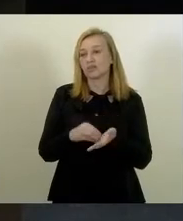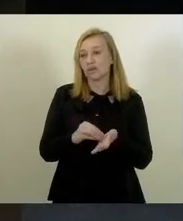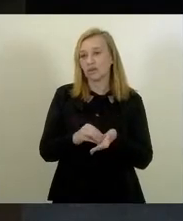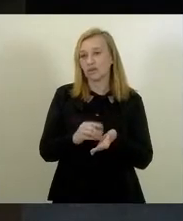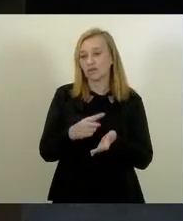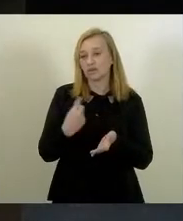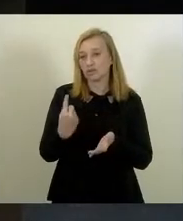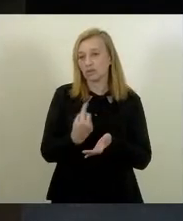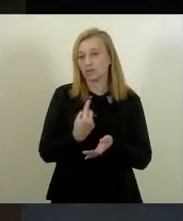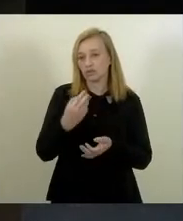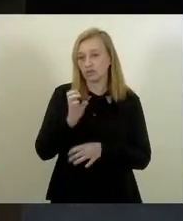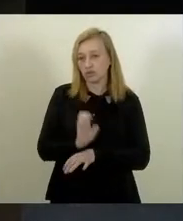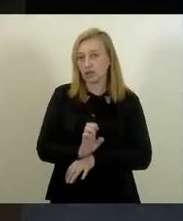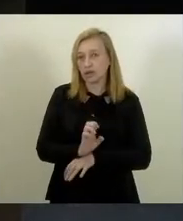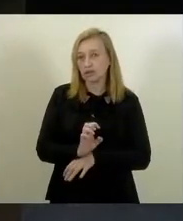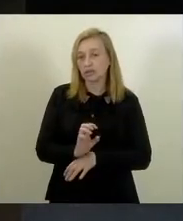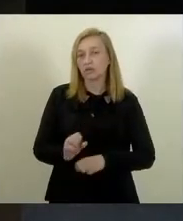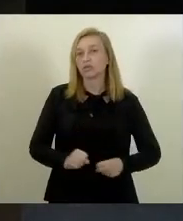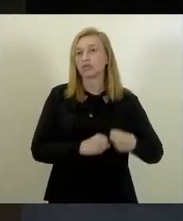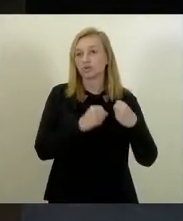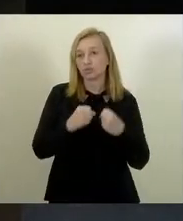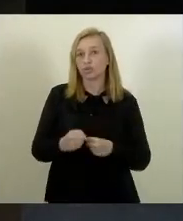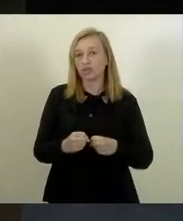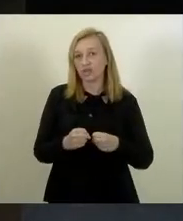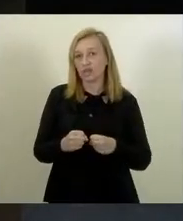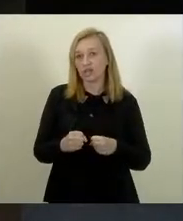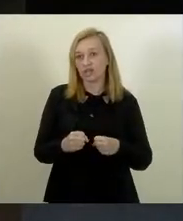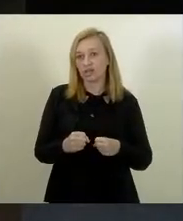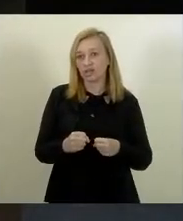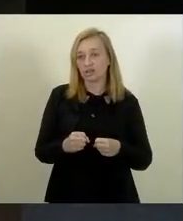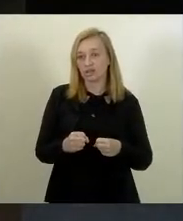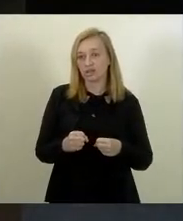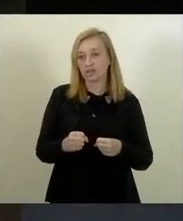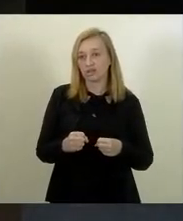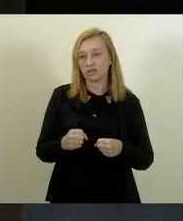Estado, os poderes paralelos dominam